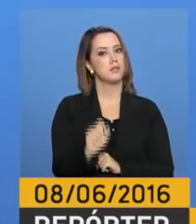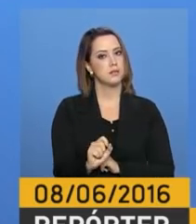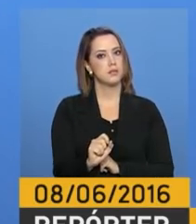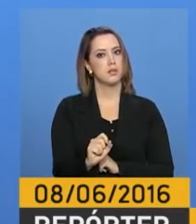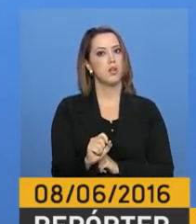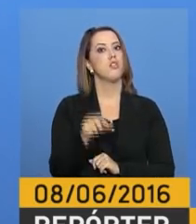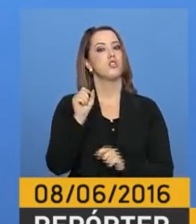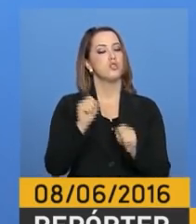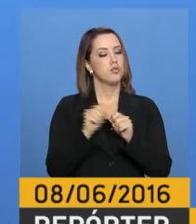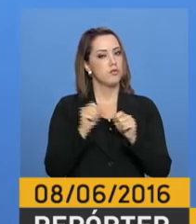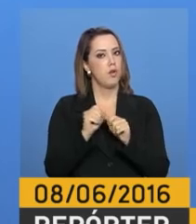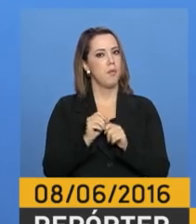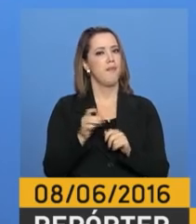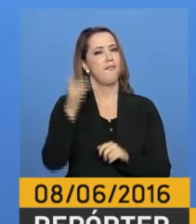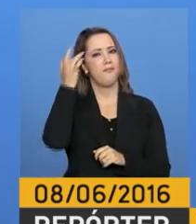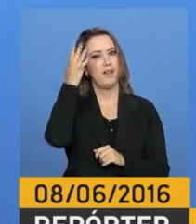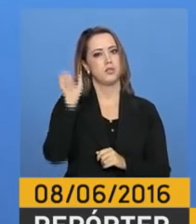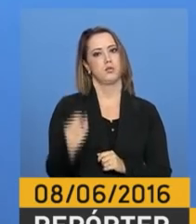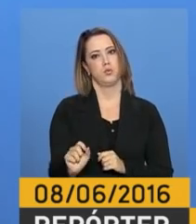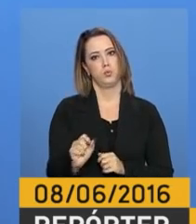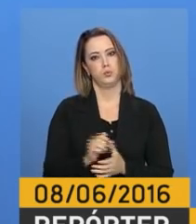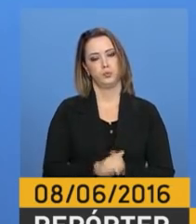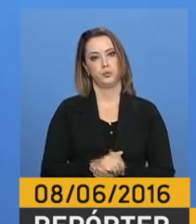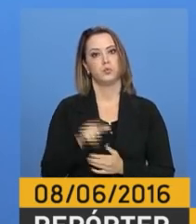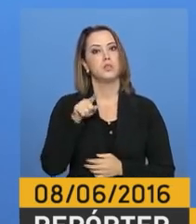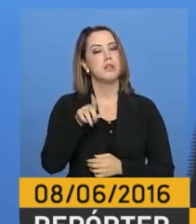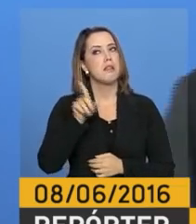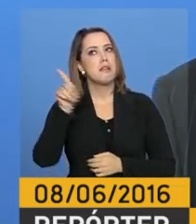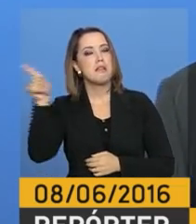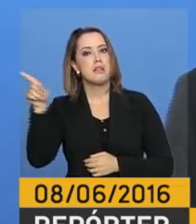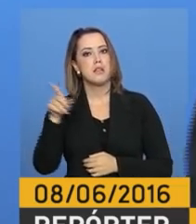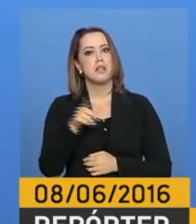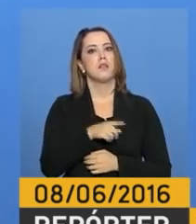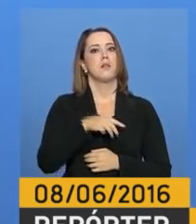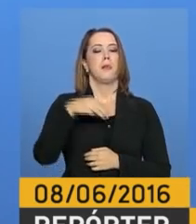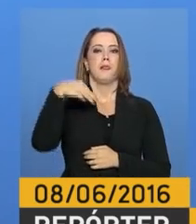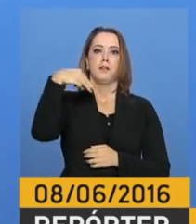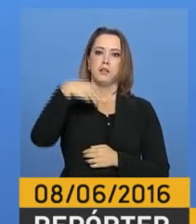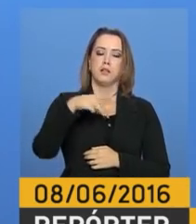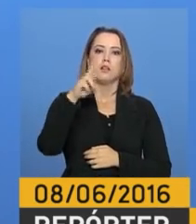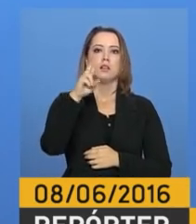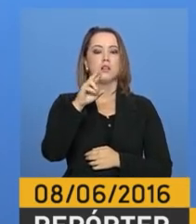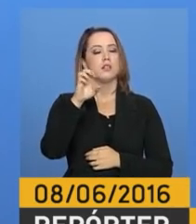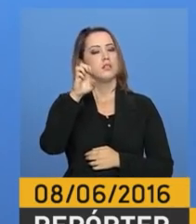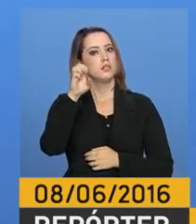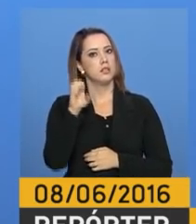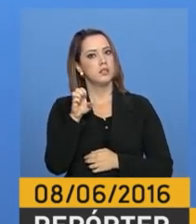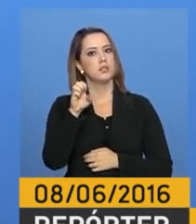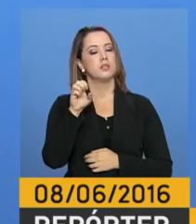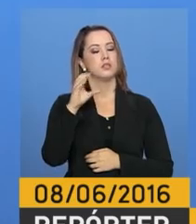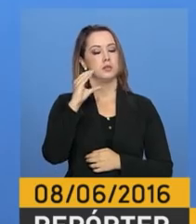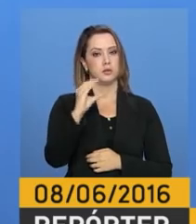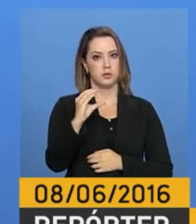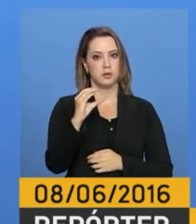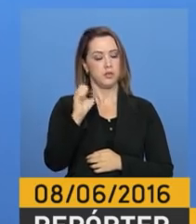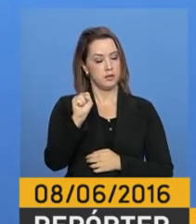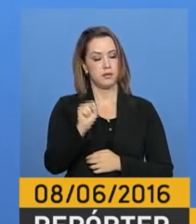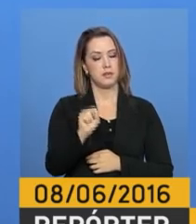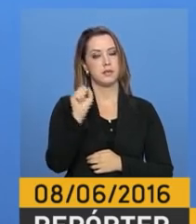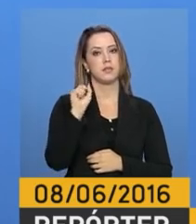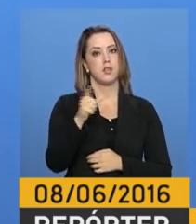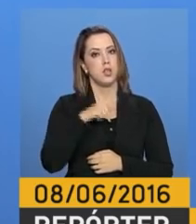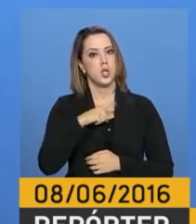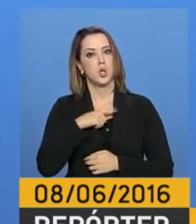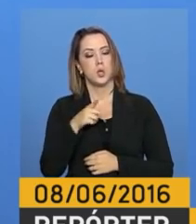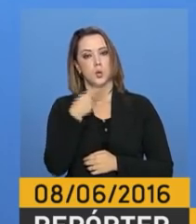forma prática e lá no ministério da indústria comércio exterior e serviço eu tenho imprimido esse